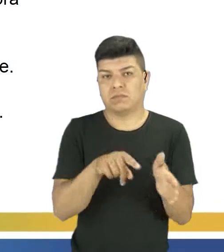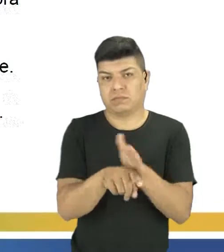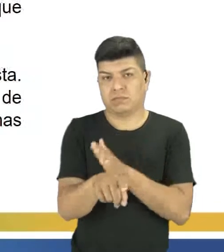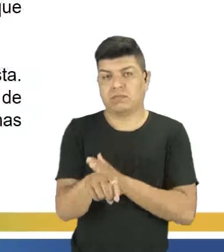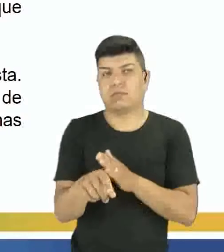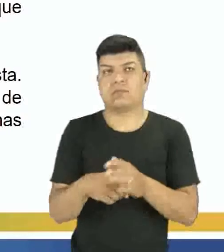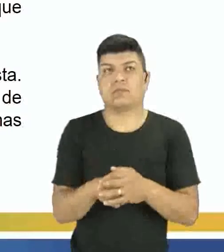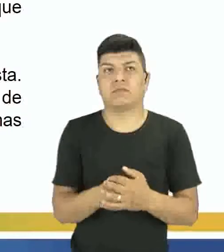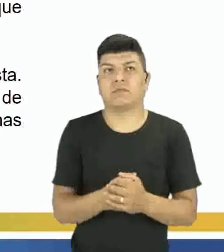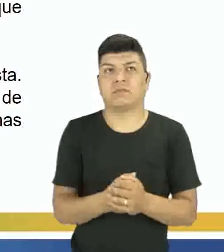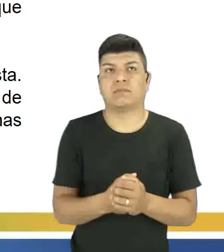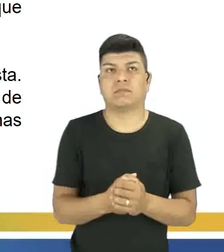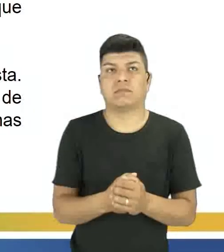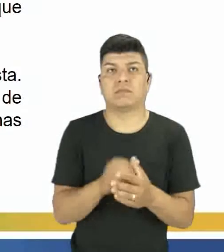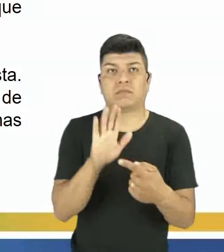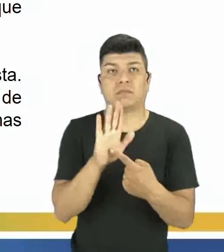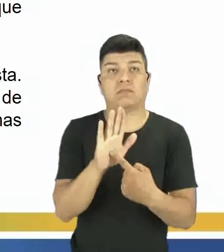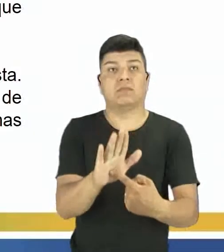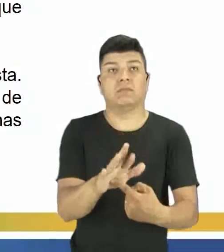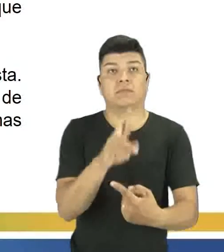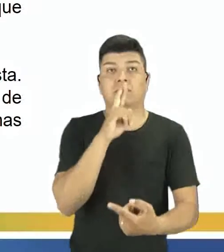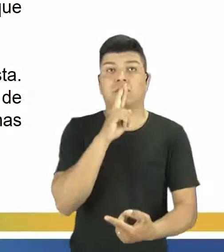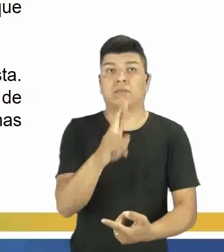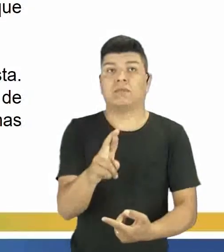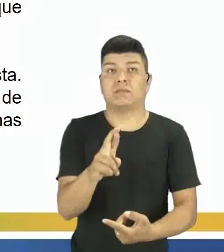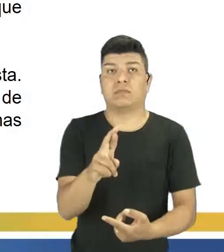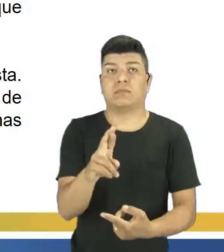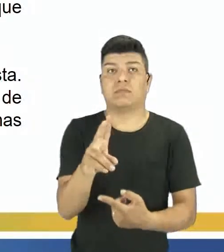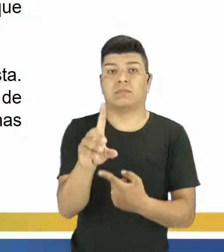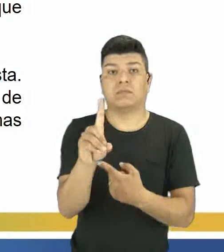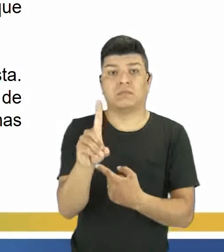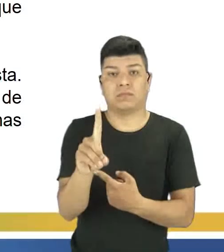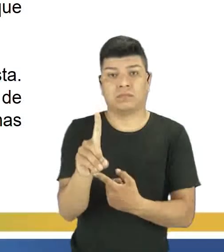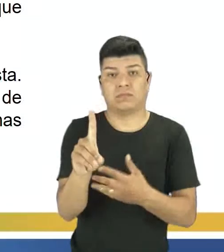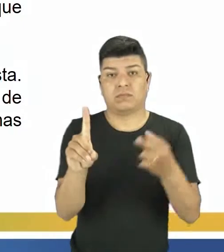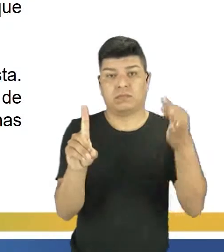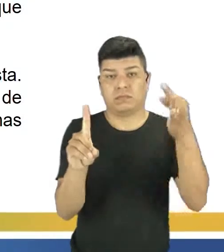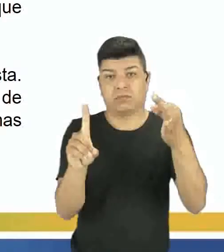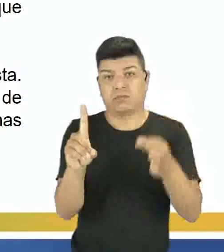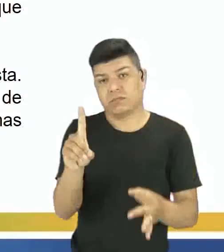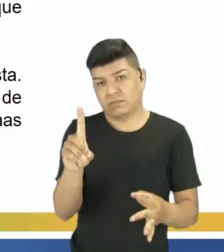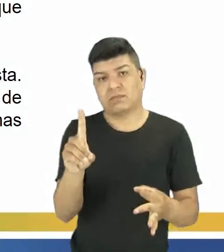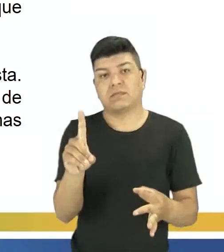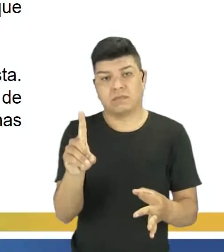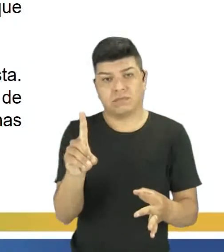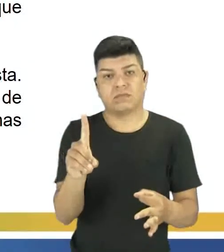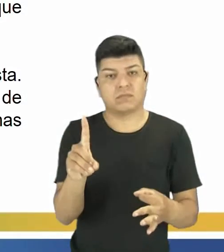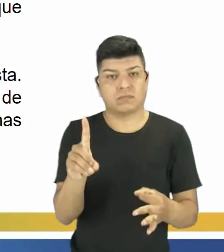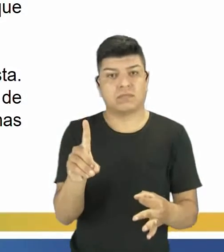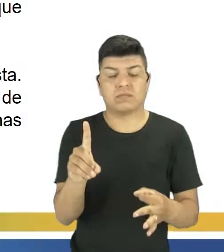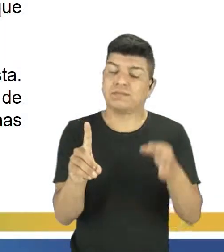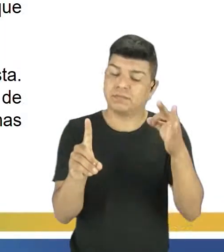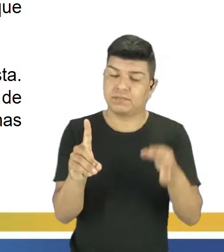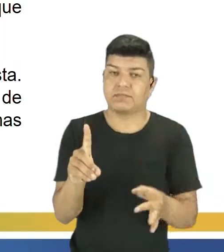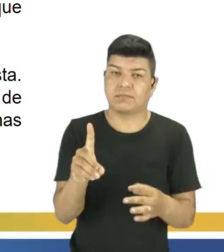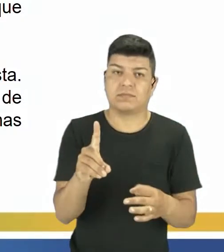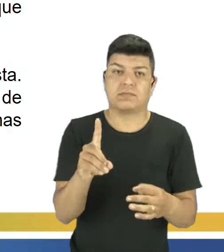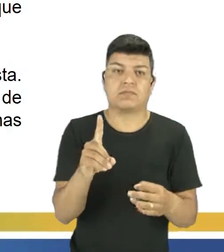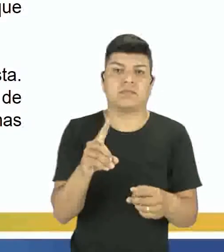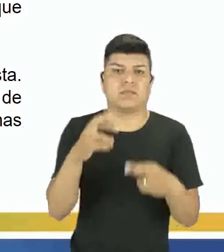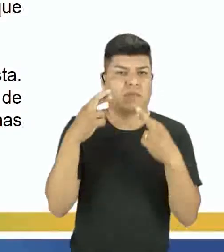questão, tá? E aí eu trago para vocês a resolução dizendo que a letra D é a que está correta, exatamente quando